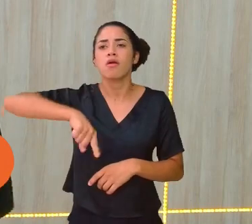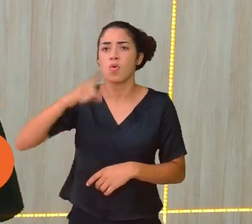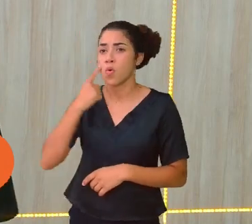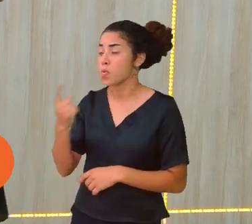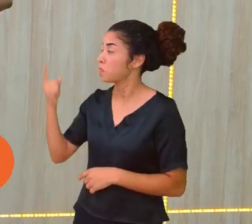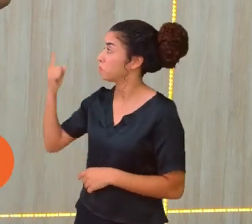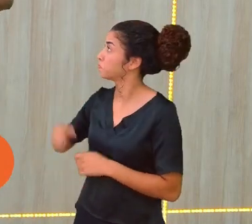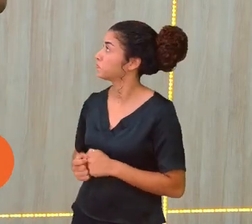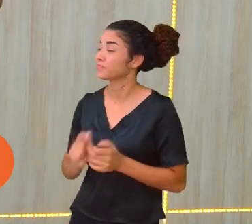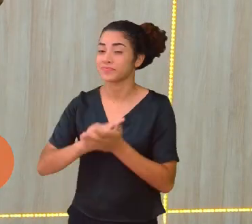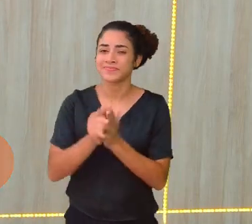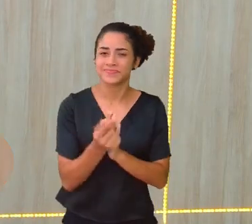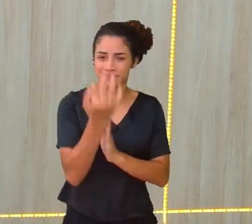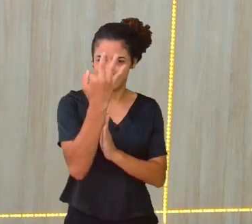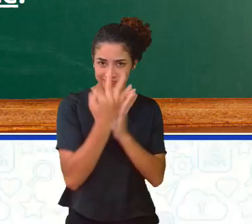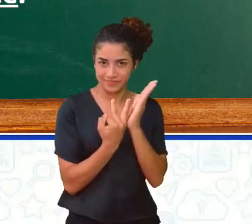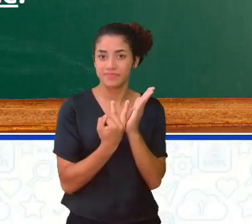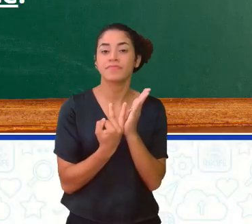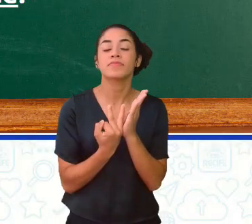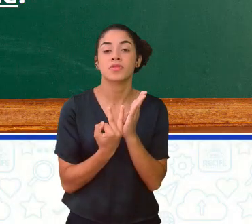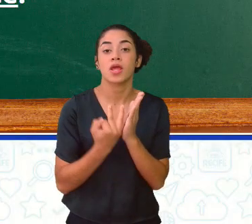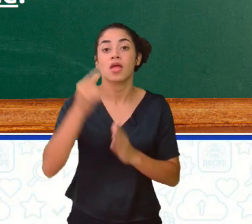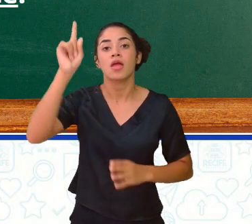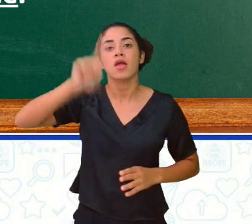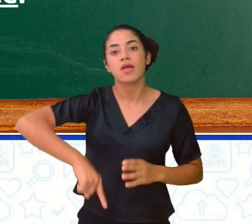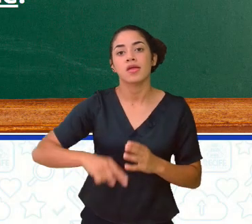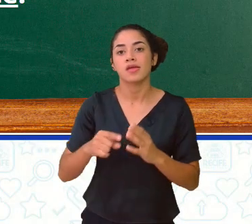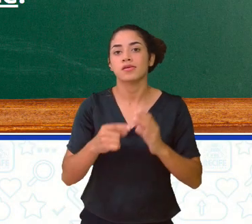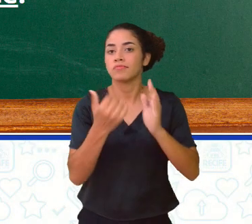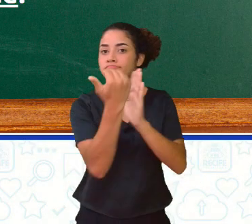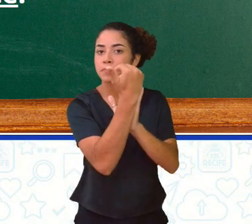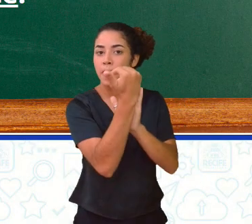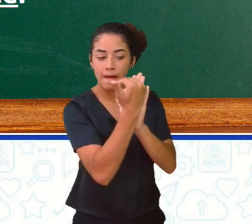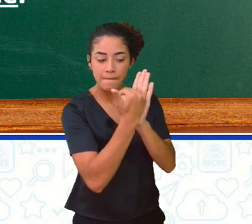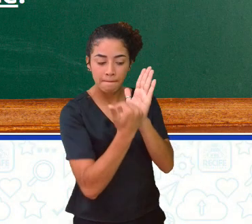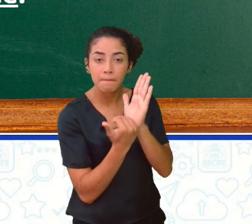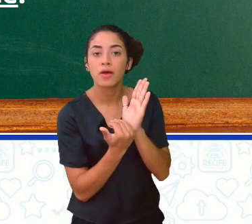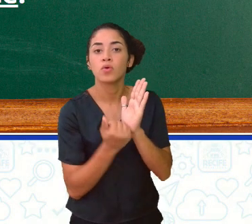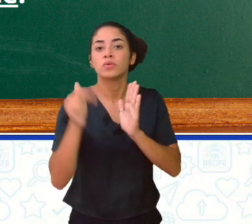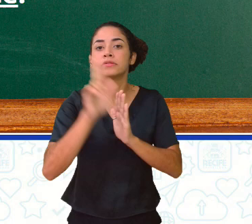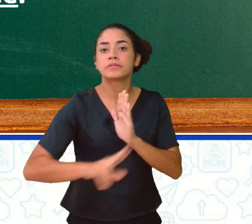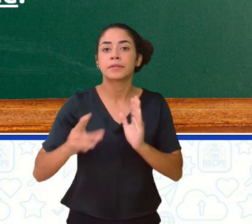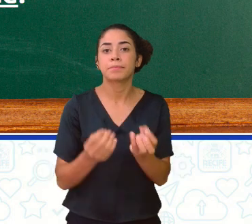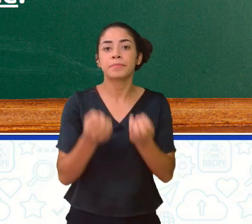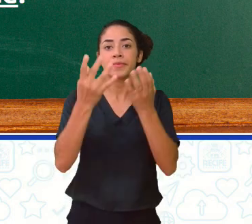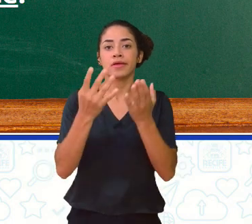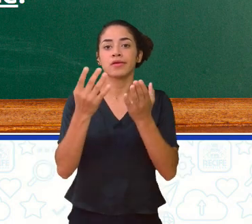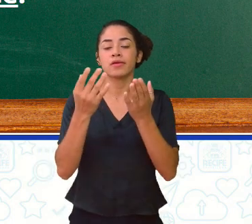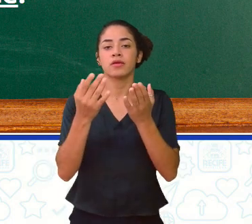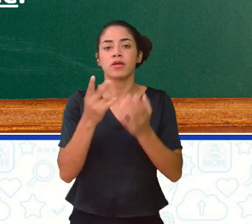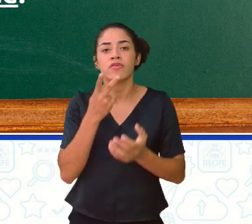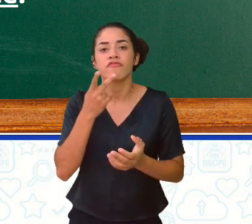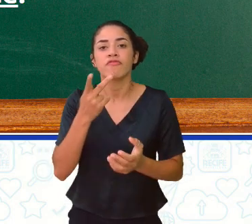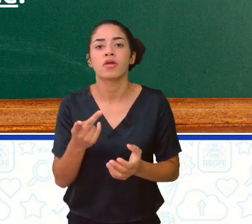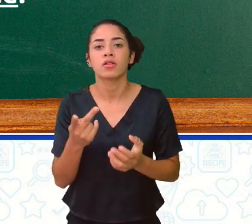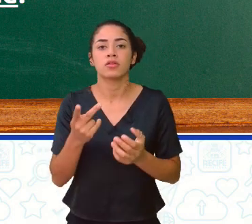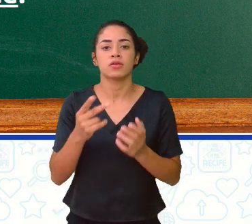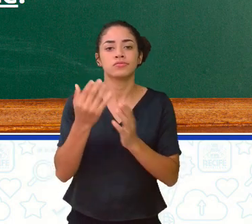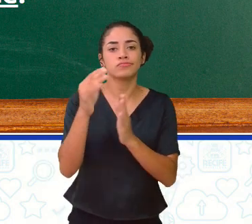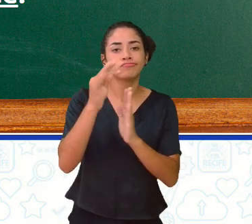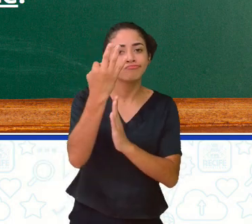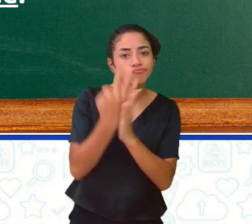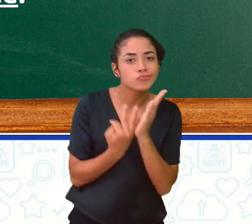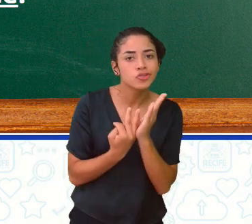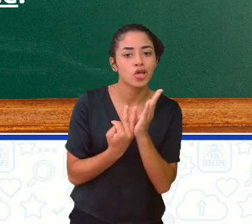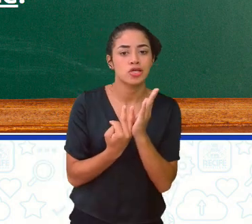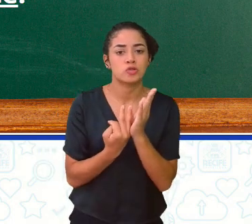lá. Os gêneros textuais são as classificações usadas para determinar os textos de